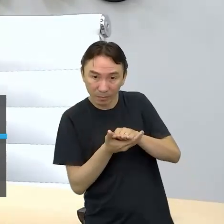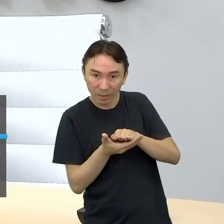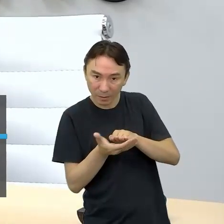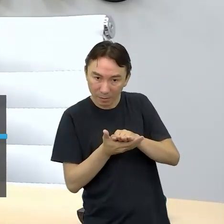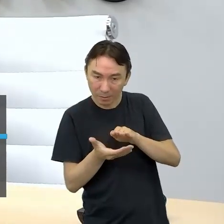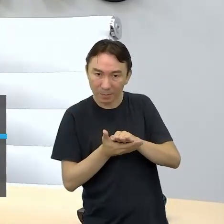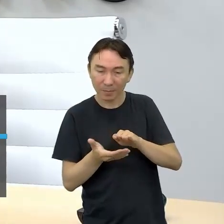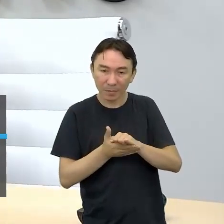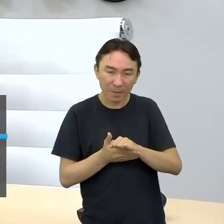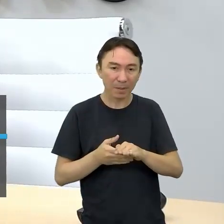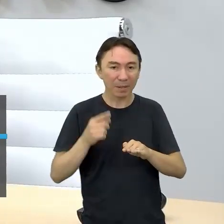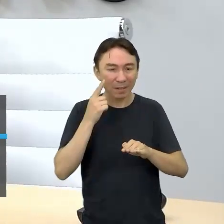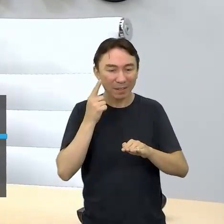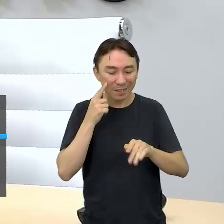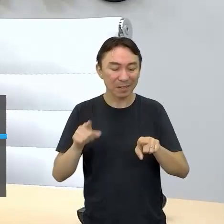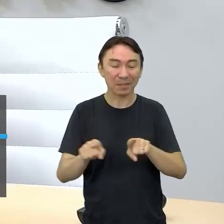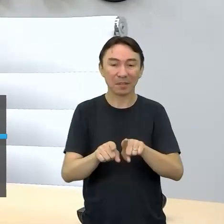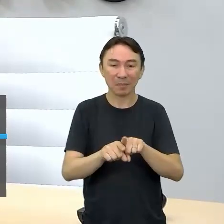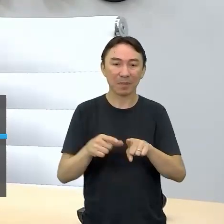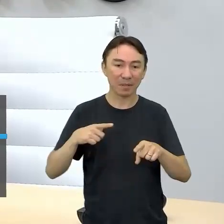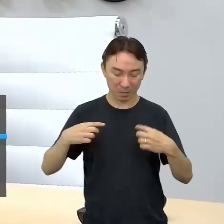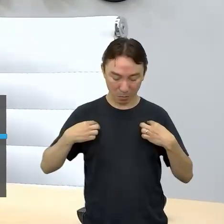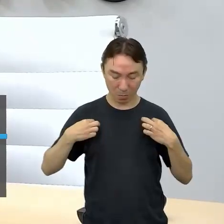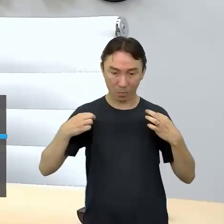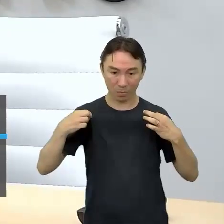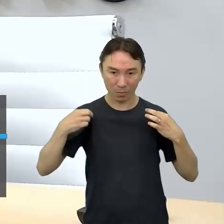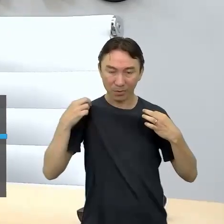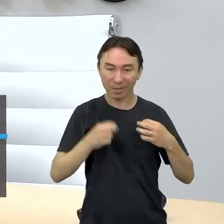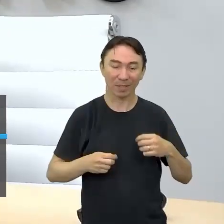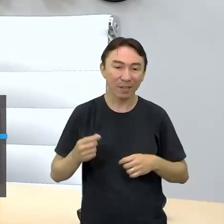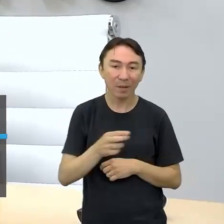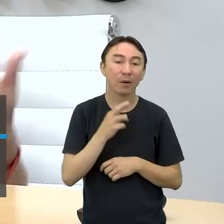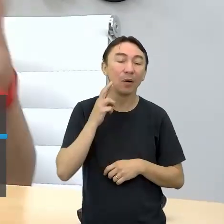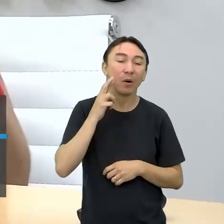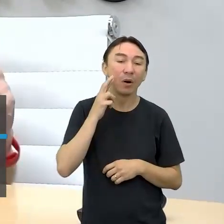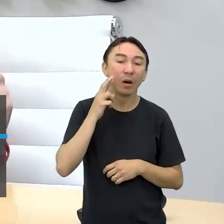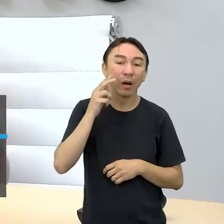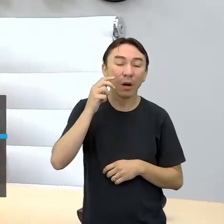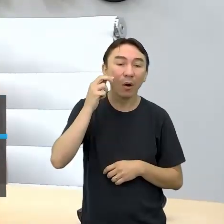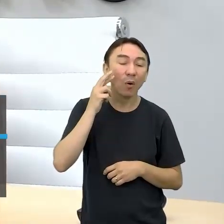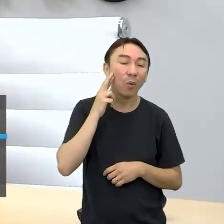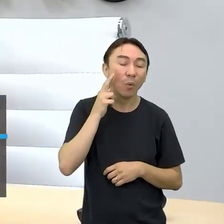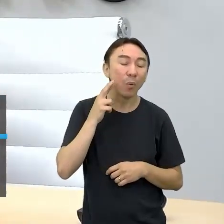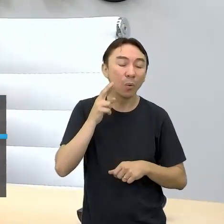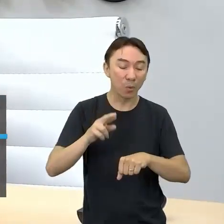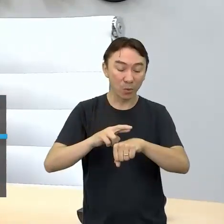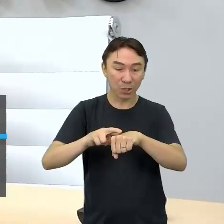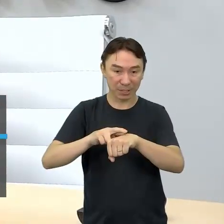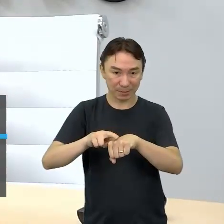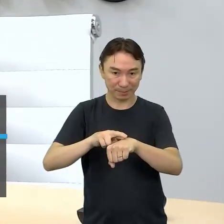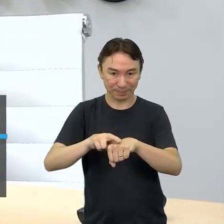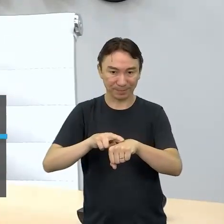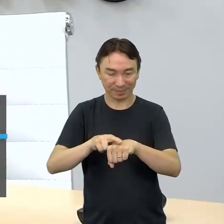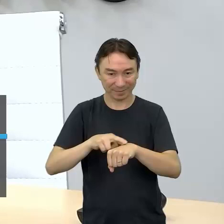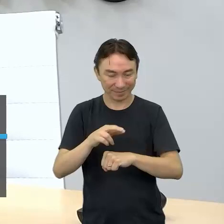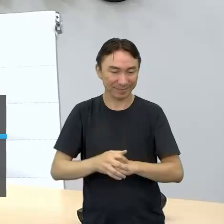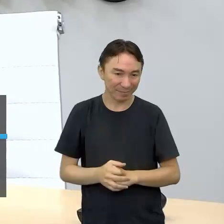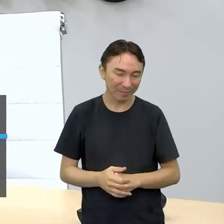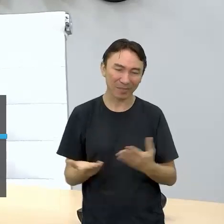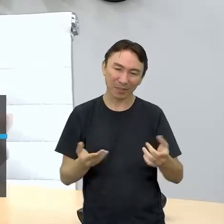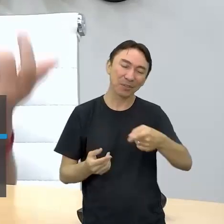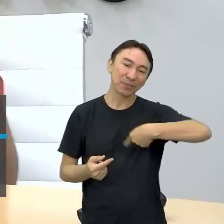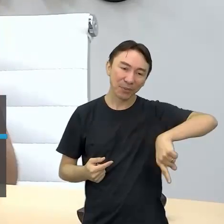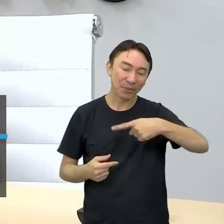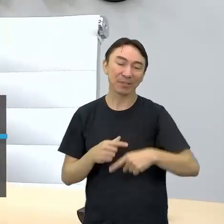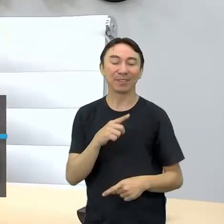bege e uma blusa lilás. Então, vamos lá. Para começar, para início de conversa, né, como sempre, como a gente sempre faz no